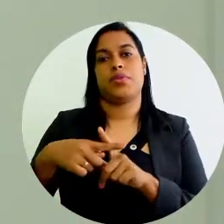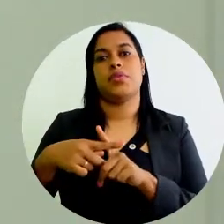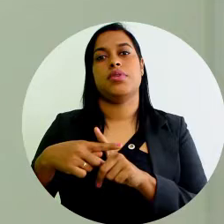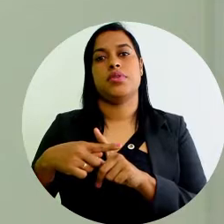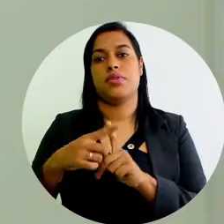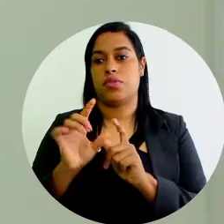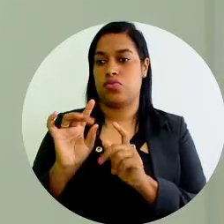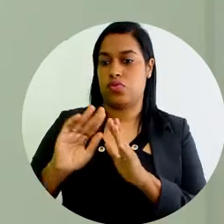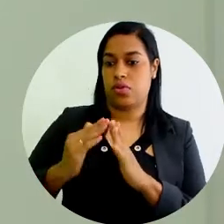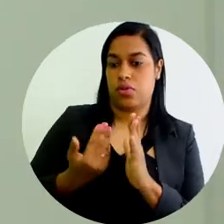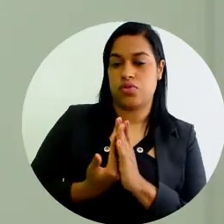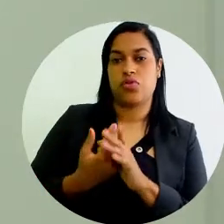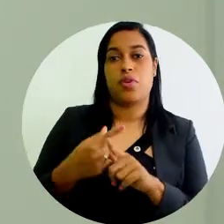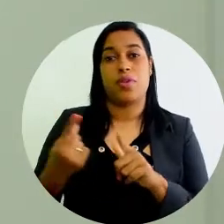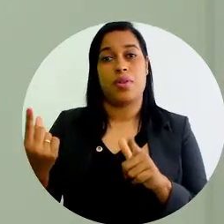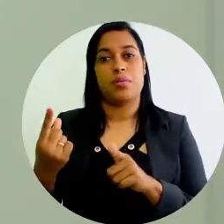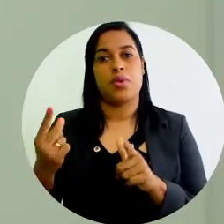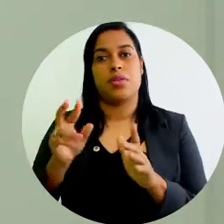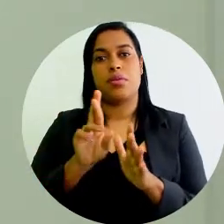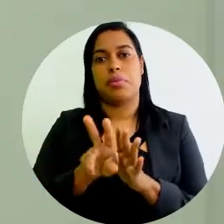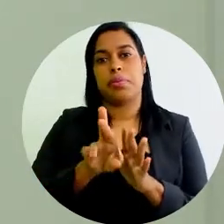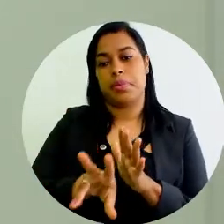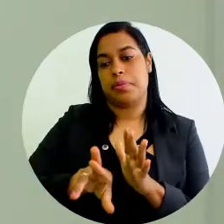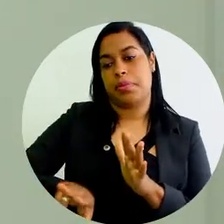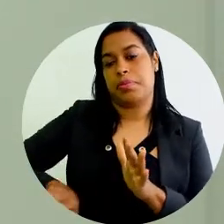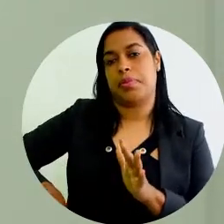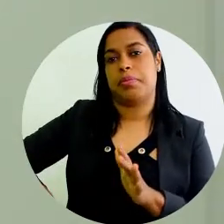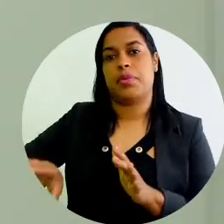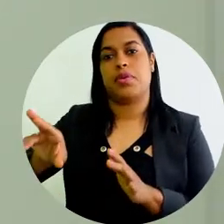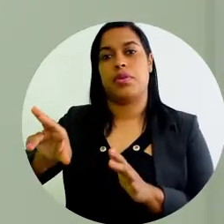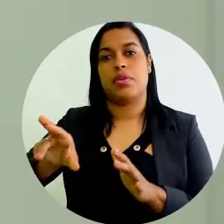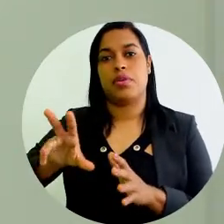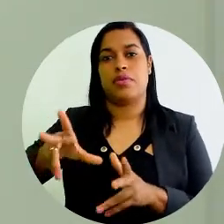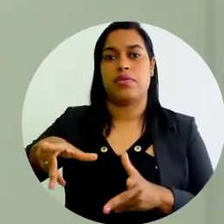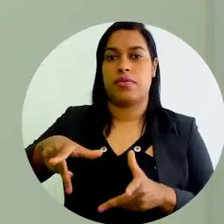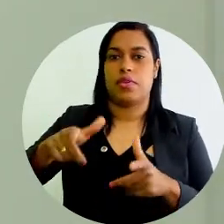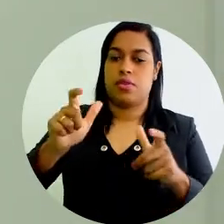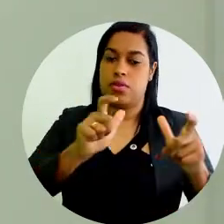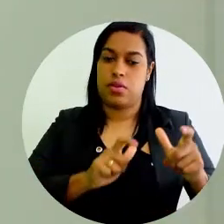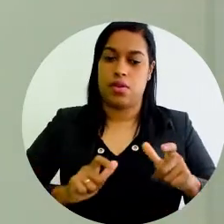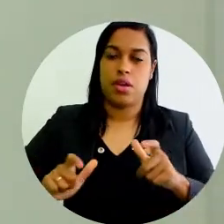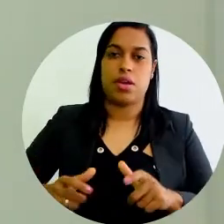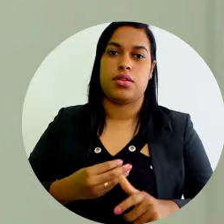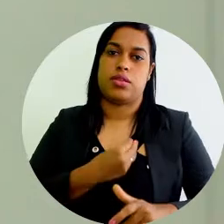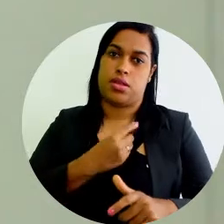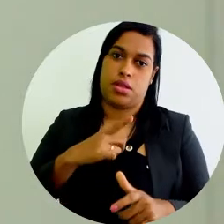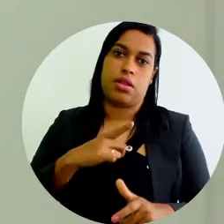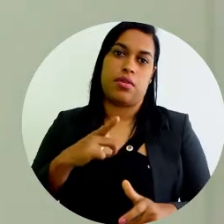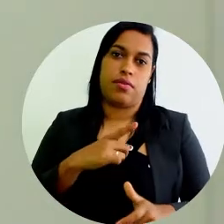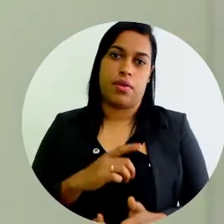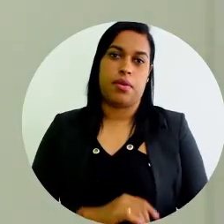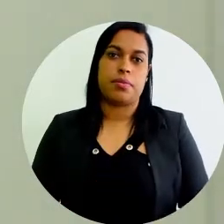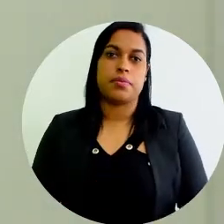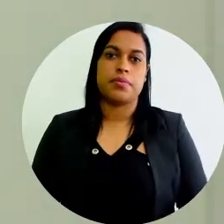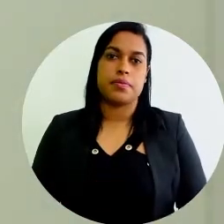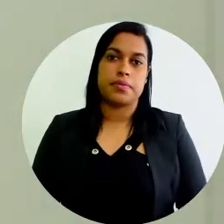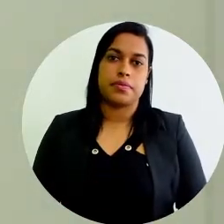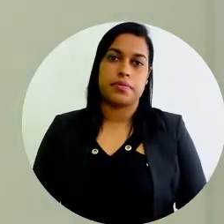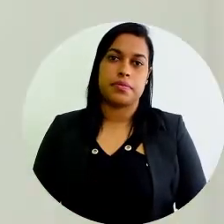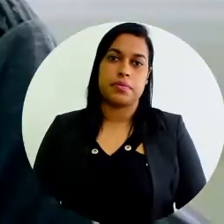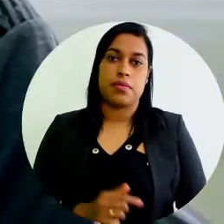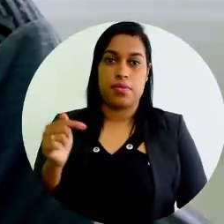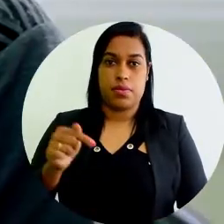e positivas, não apenas na escola, mas nele como um cidadão, nos diversos ambientes em que ele